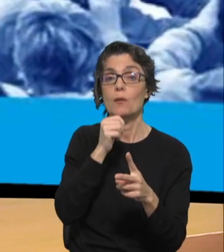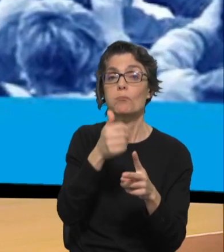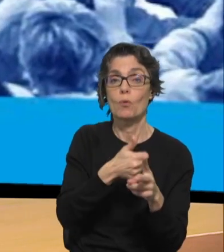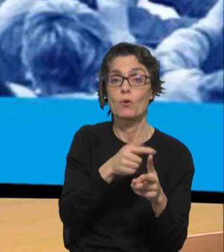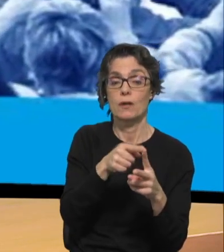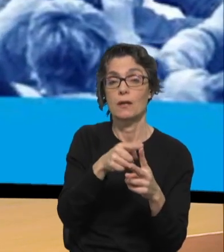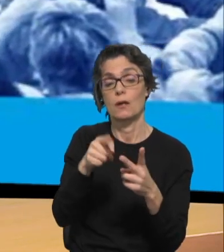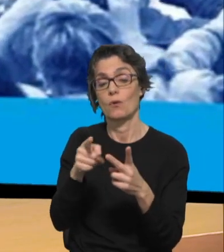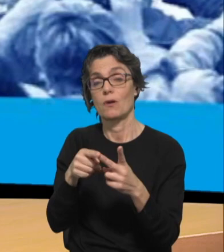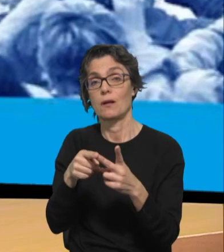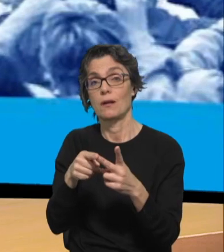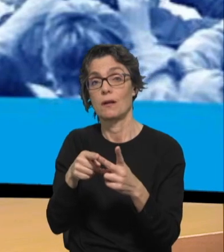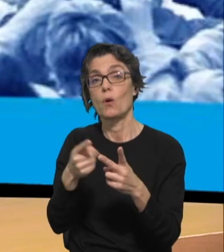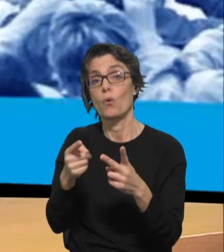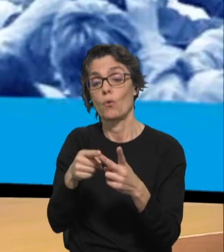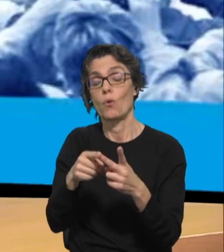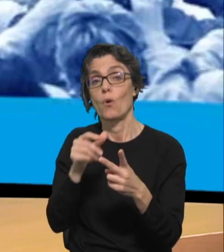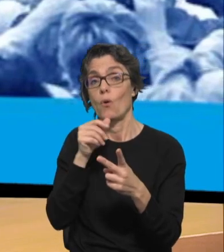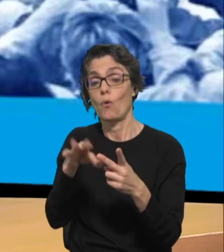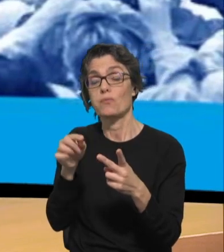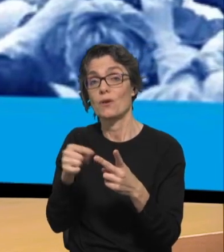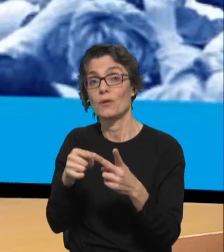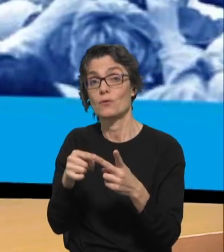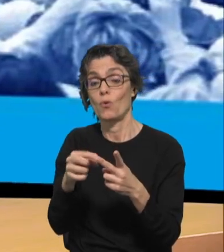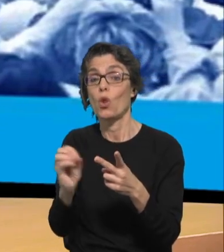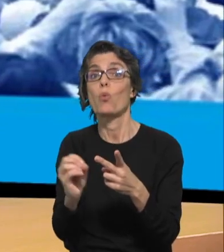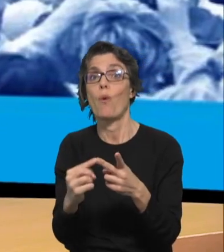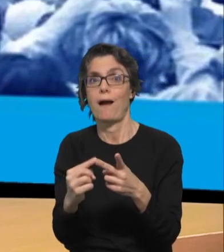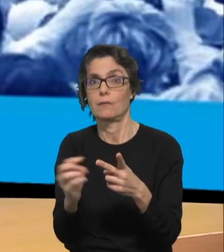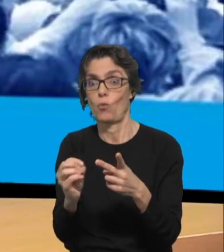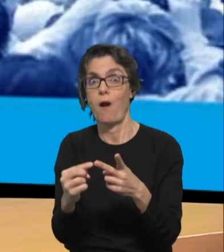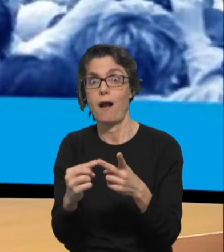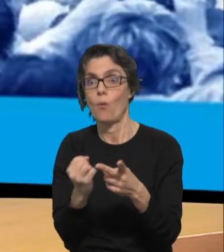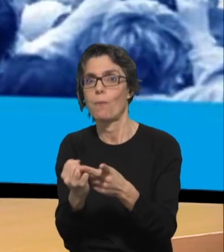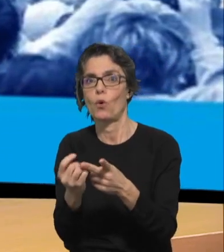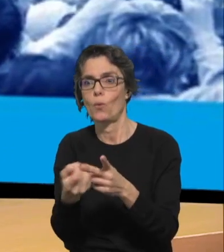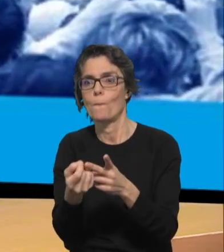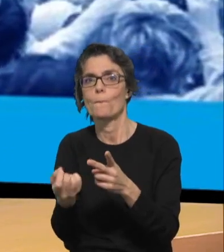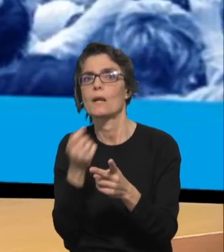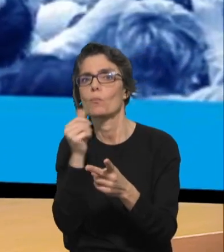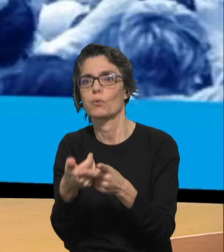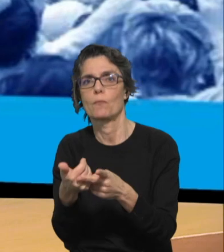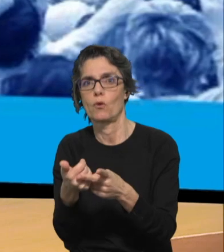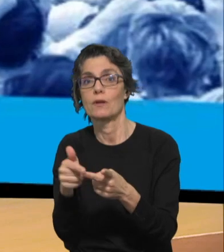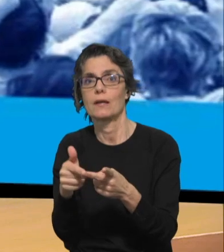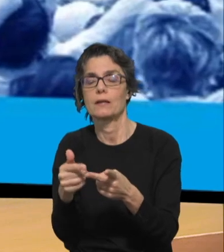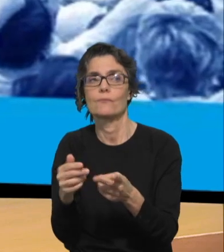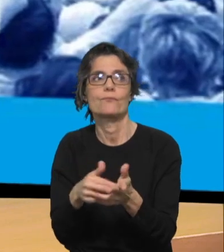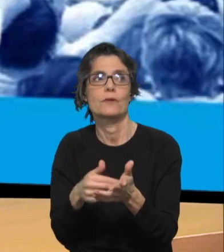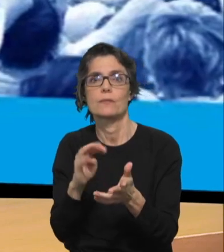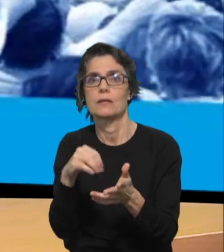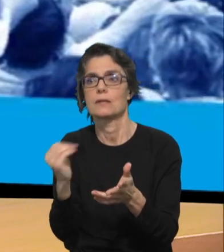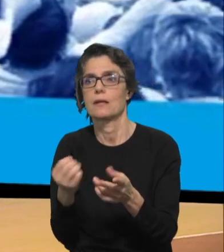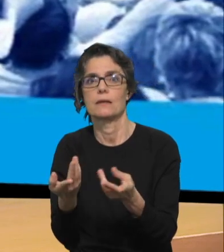para os cuidados paliativos, mas na verdade esta outra opção é inexistente, repito, para aqueles que não têm recursos e que têm que depender do Serviço Nacional de Saúde